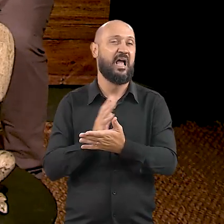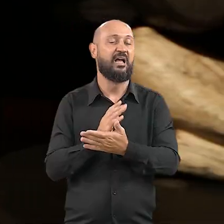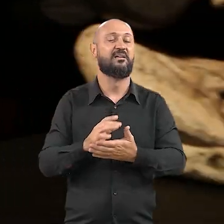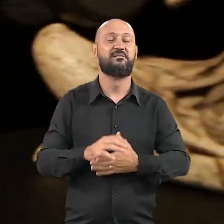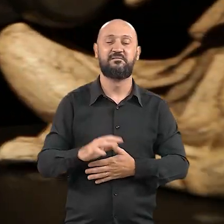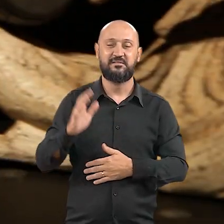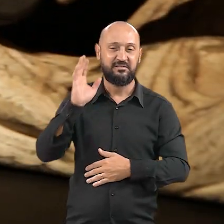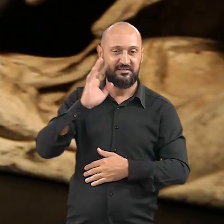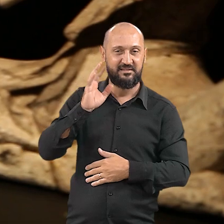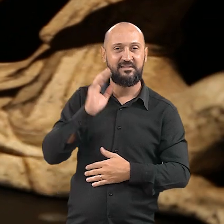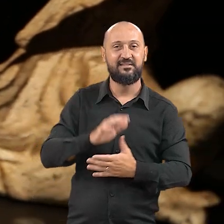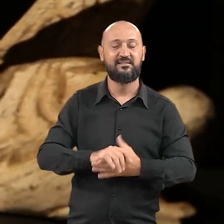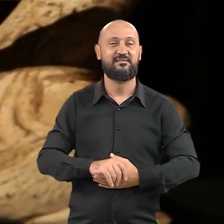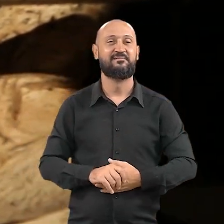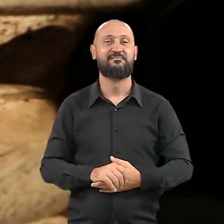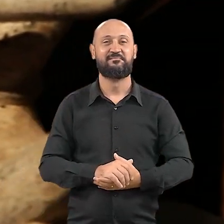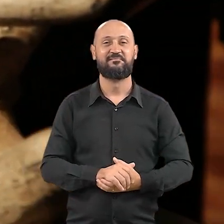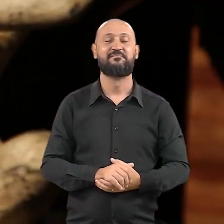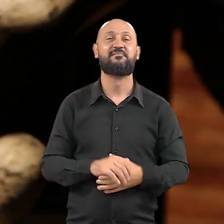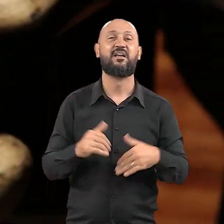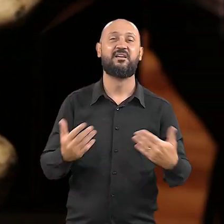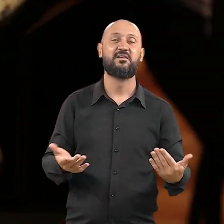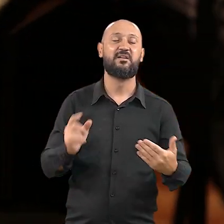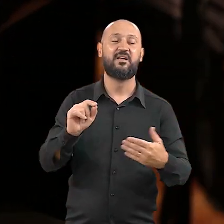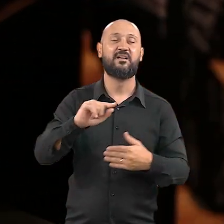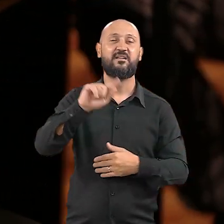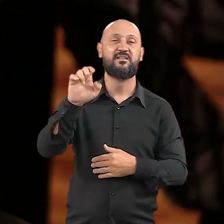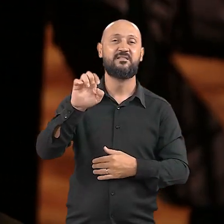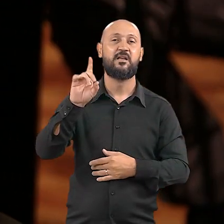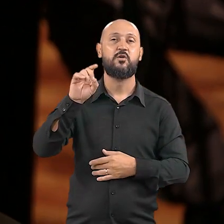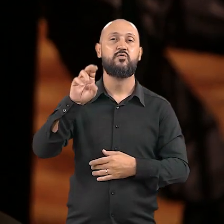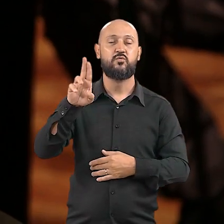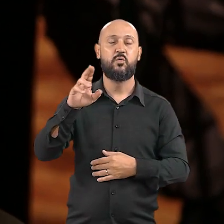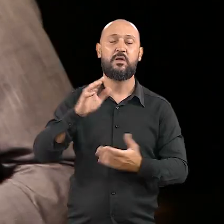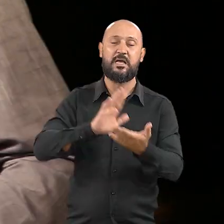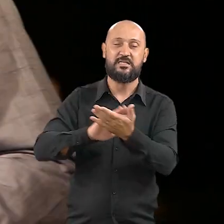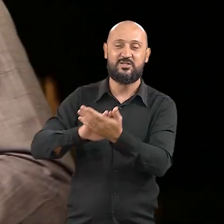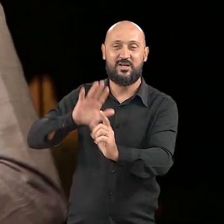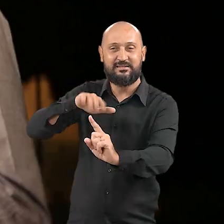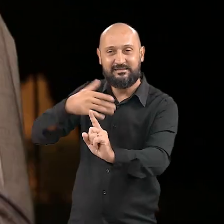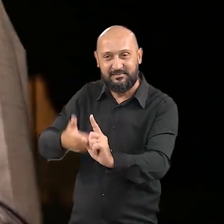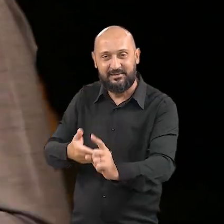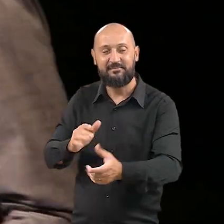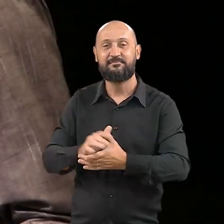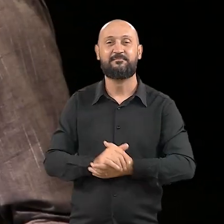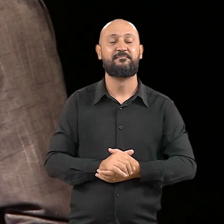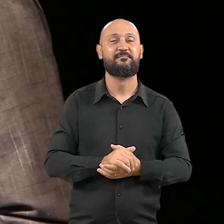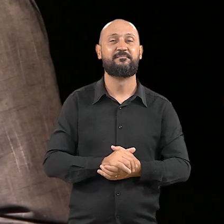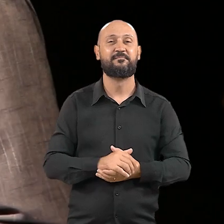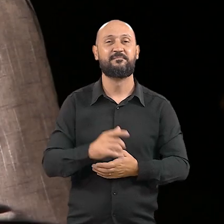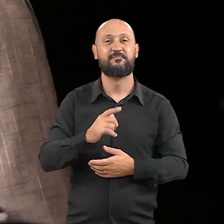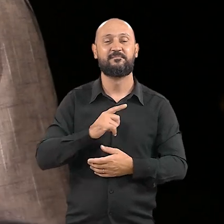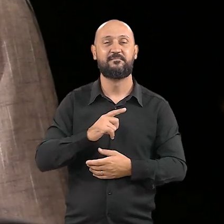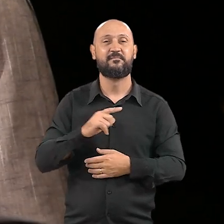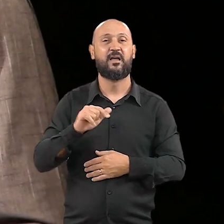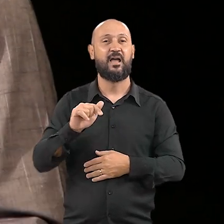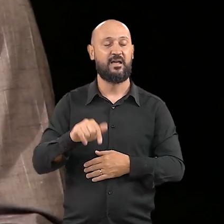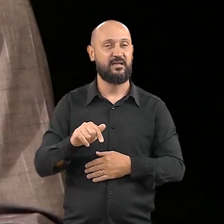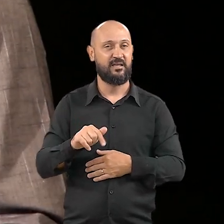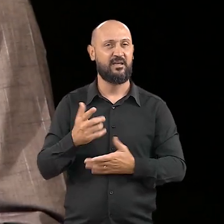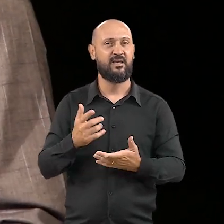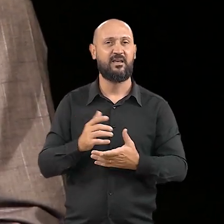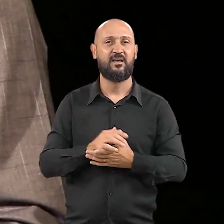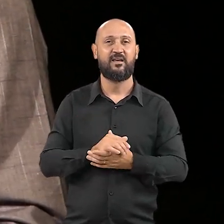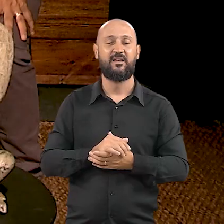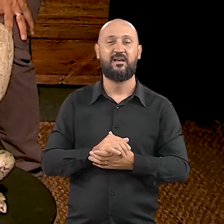coisas assim. Que bacana, bacana. É isso, é Zé Du e suas homenagens, né? Inclusive, rolou para